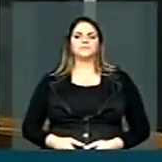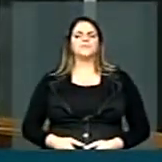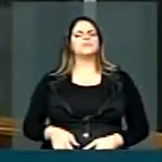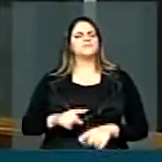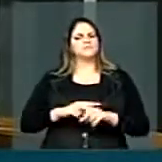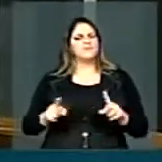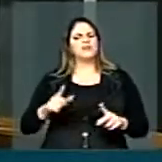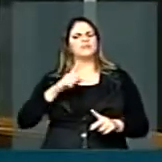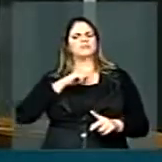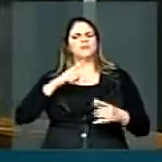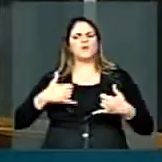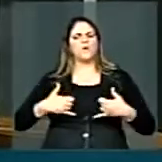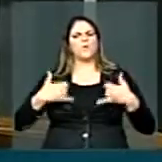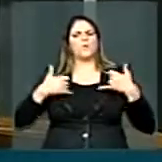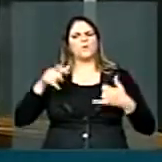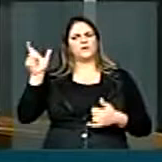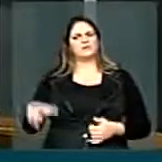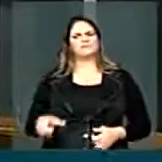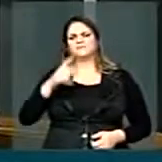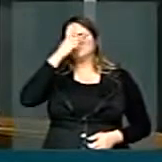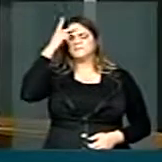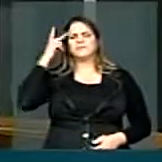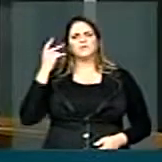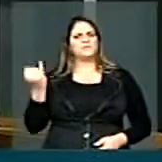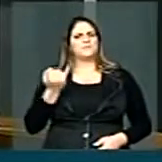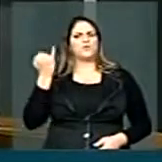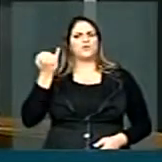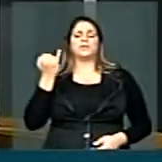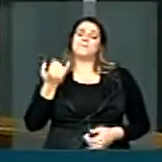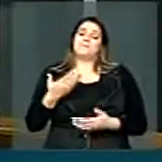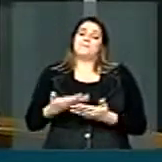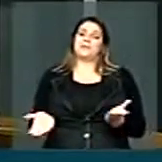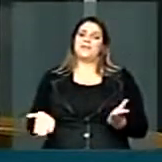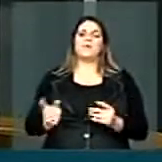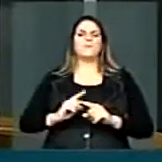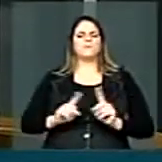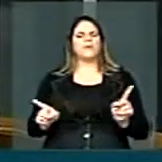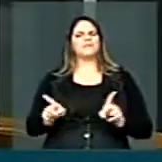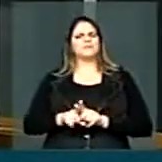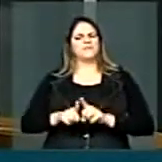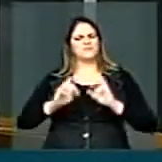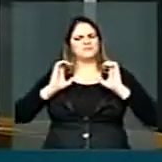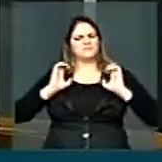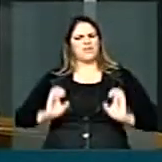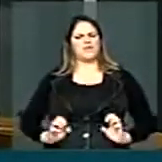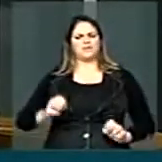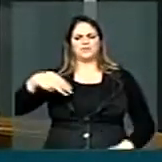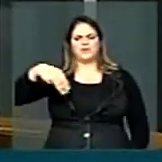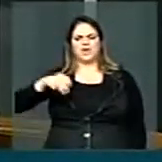orgulho pela qualidade humana do quadro que perde, mas também pela envergadura moral, pela